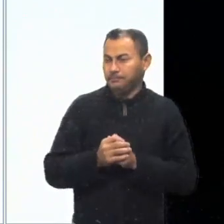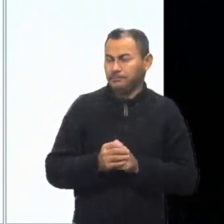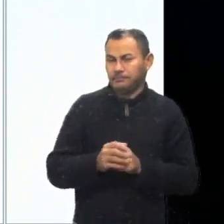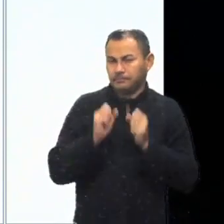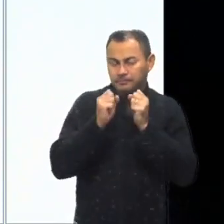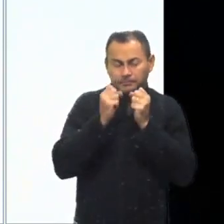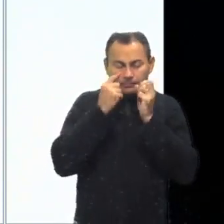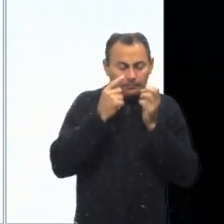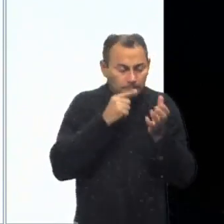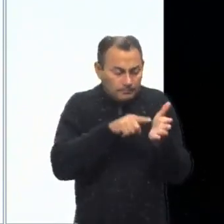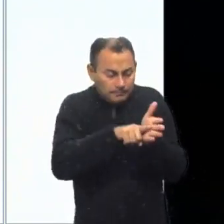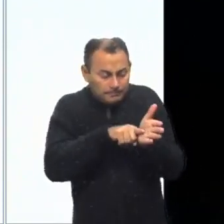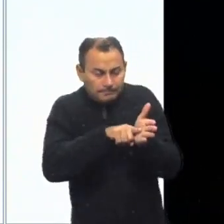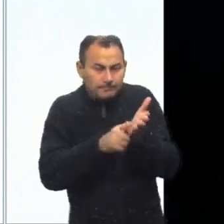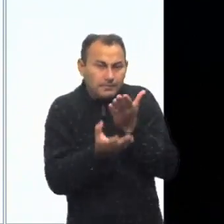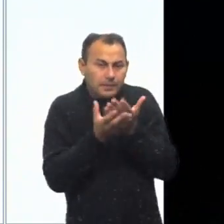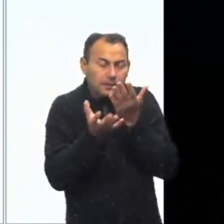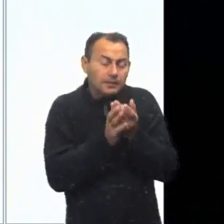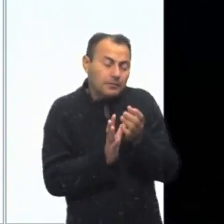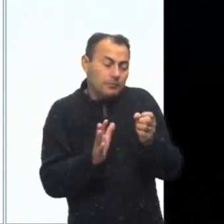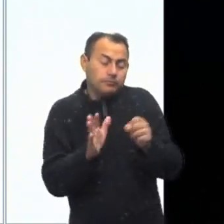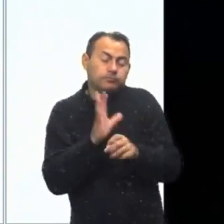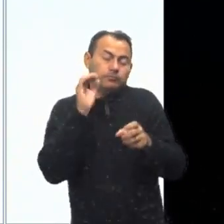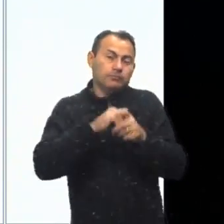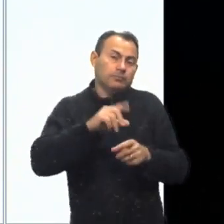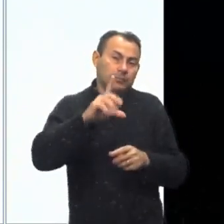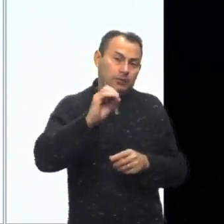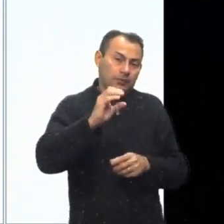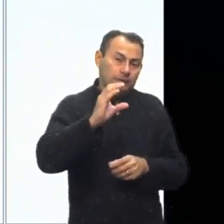Você já pode até, se quiser, plotar